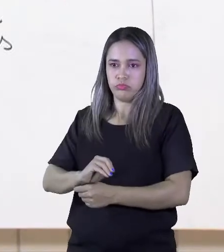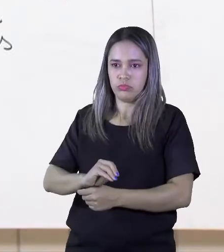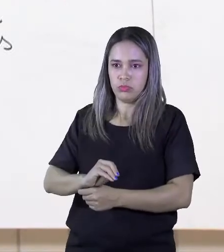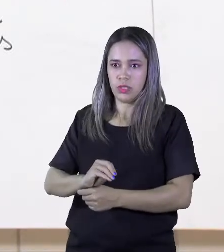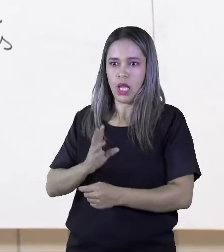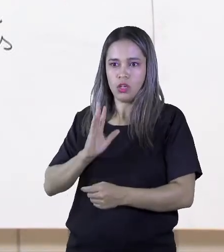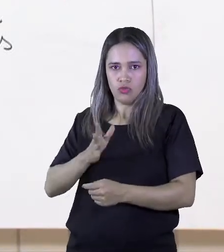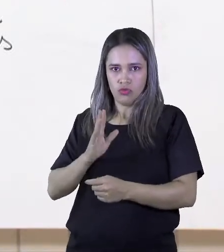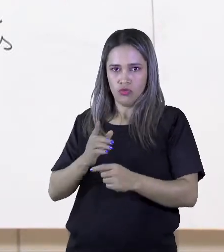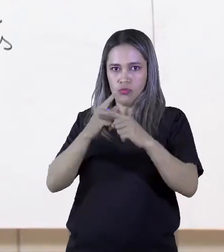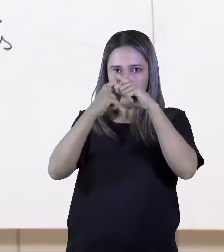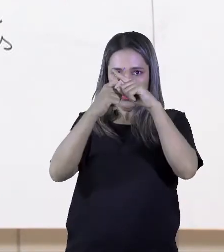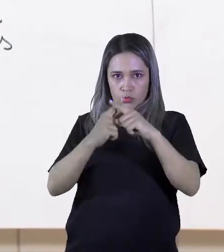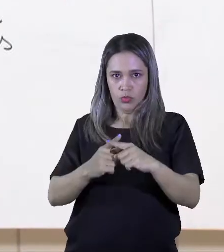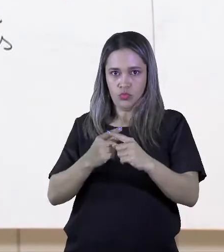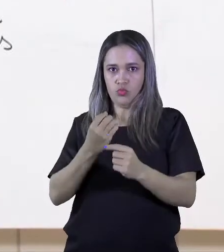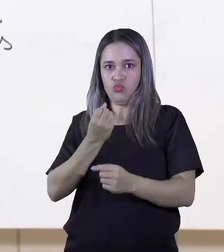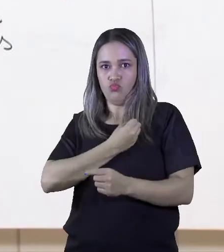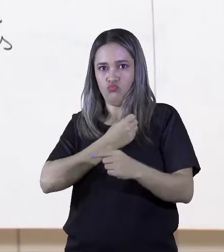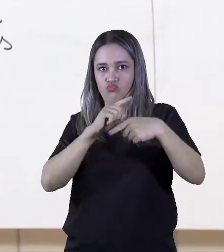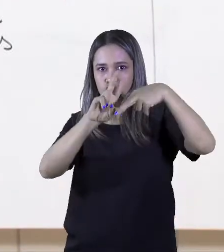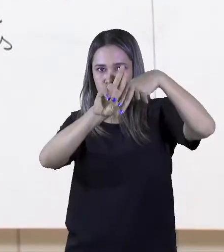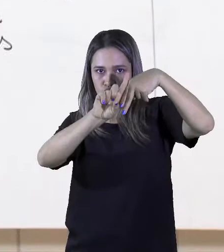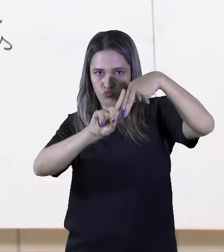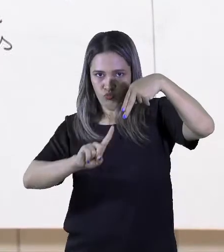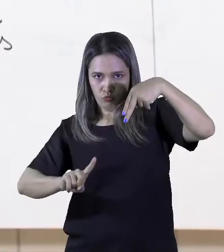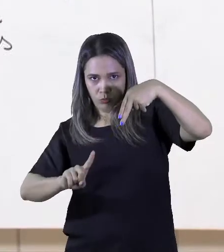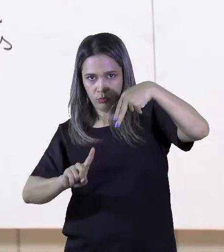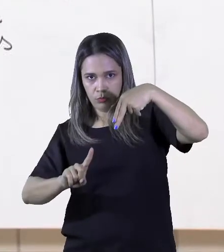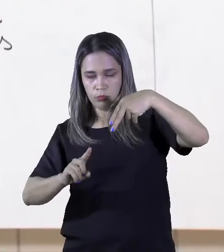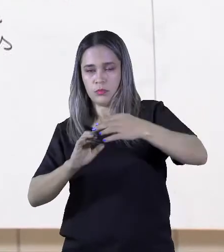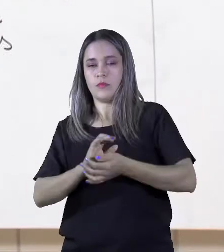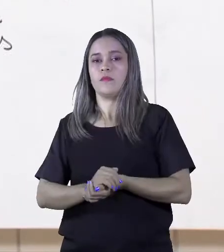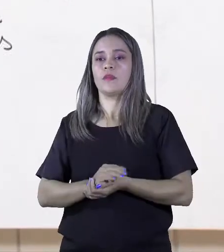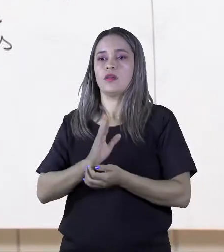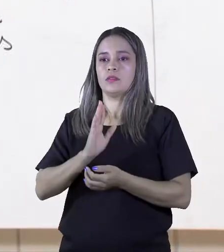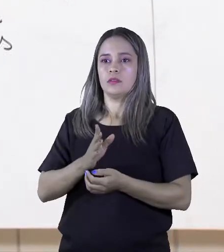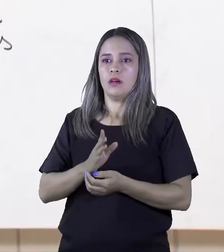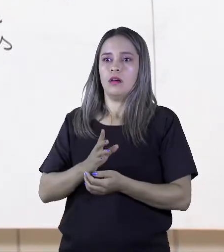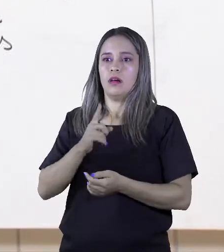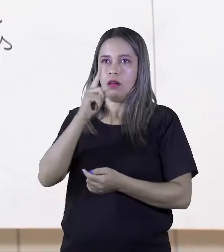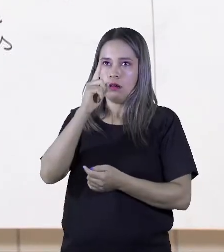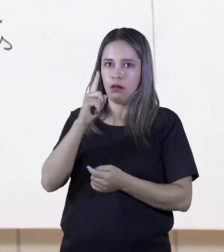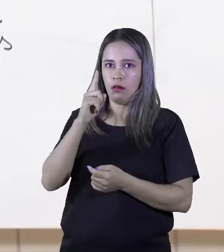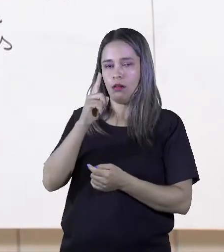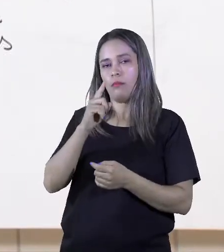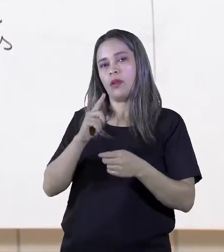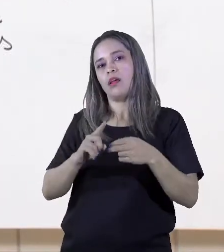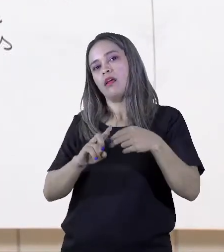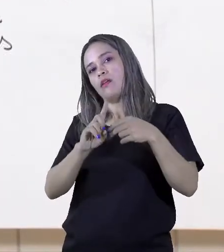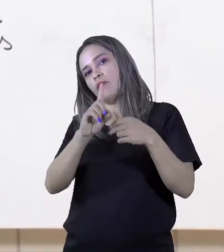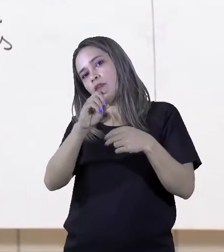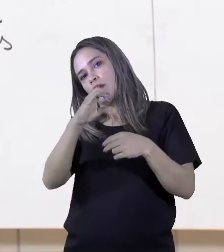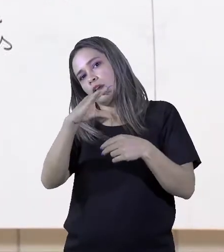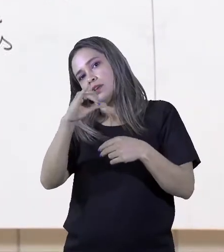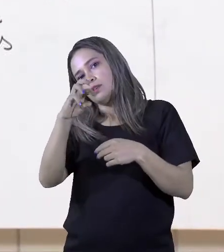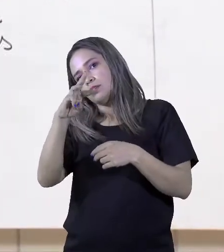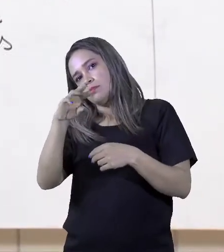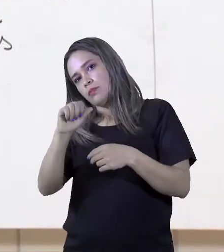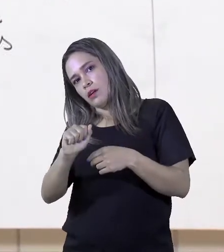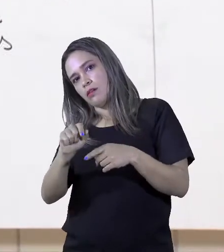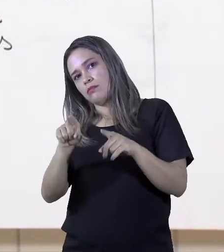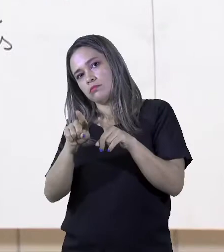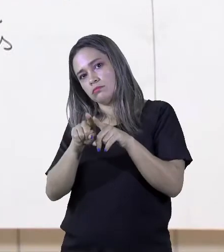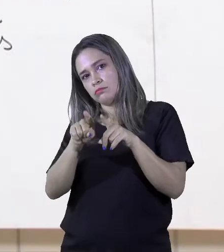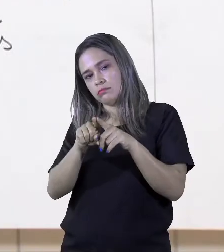multiplicação de um número inteiro por um número decimal, aqui de um número decimal com centésimo por um número